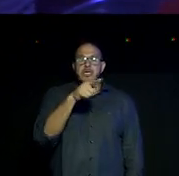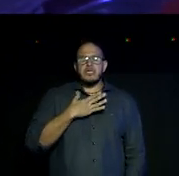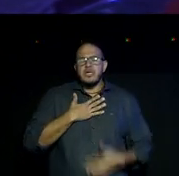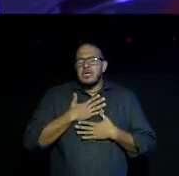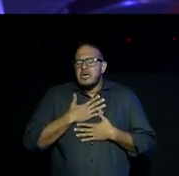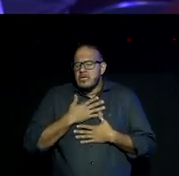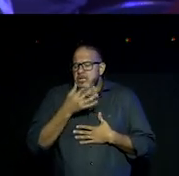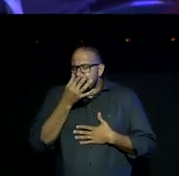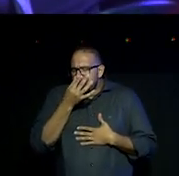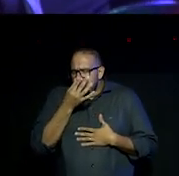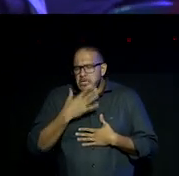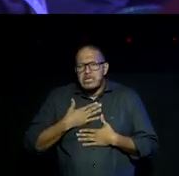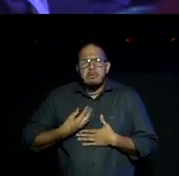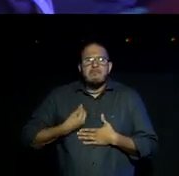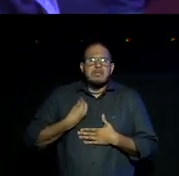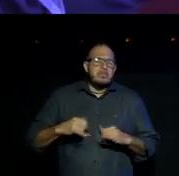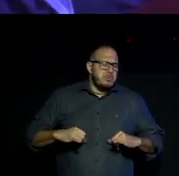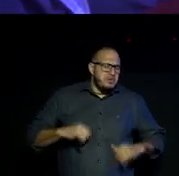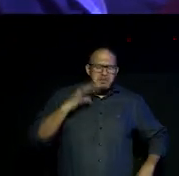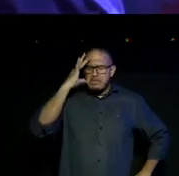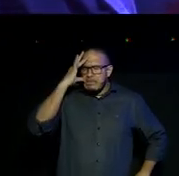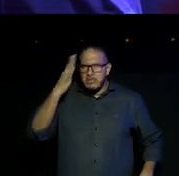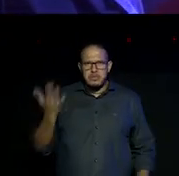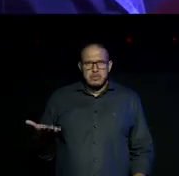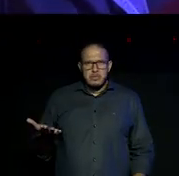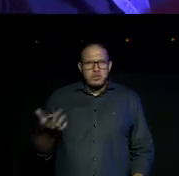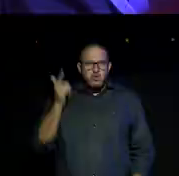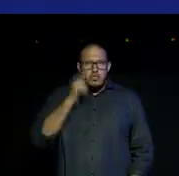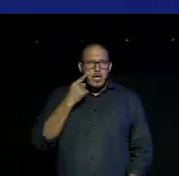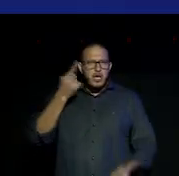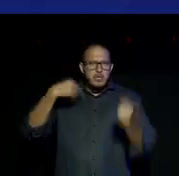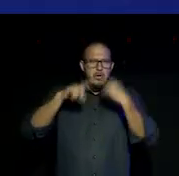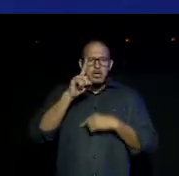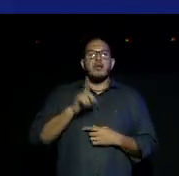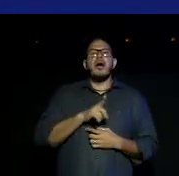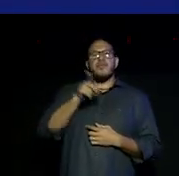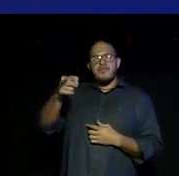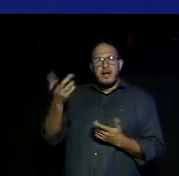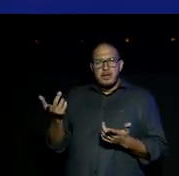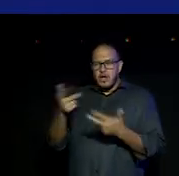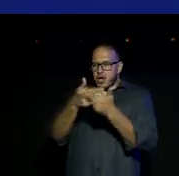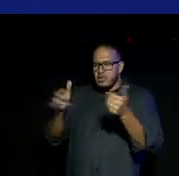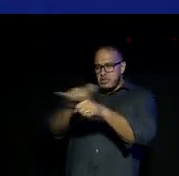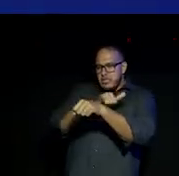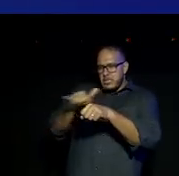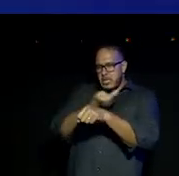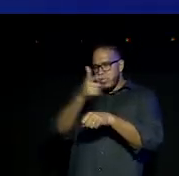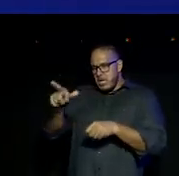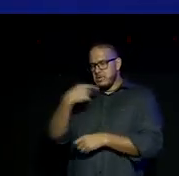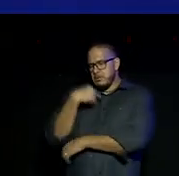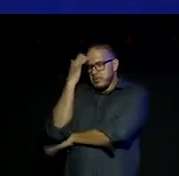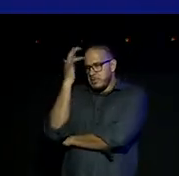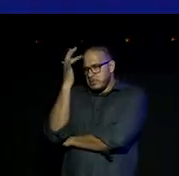Fica chorando, né? Coitadinha de mim, como eu sofro. Não supera. Aí vai procurar atenuantes para você conseguir viver